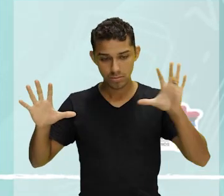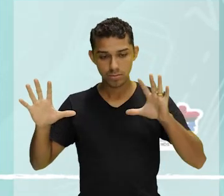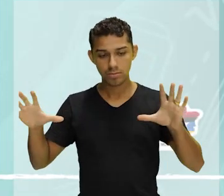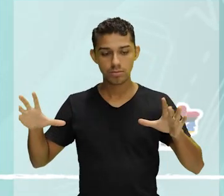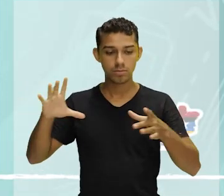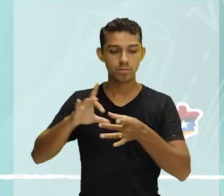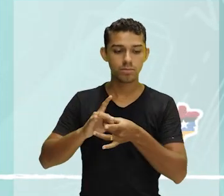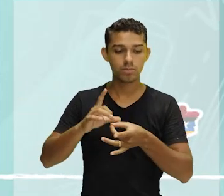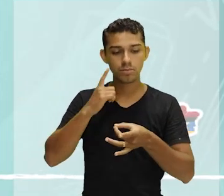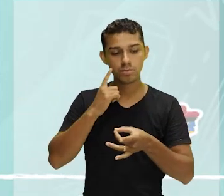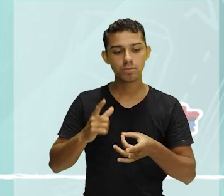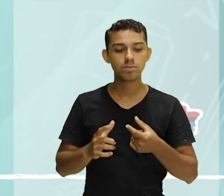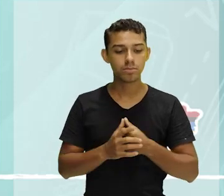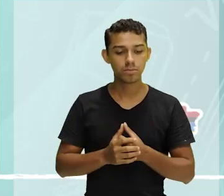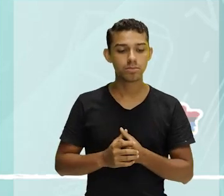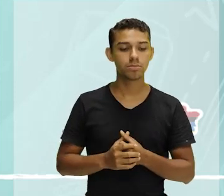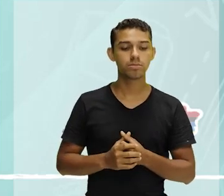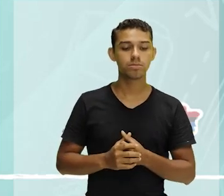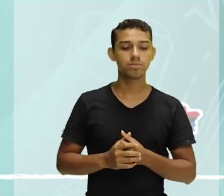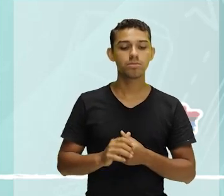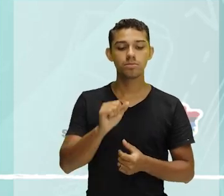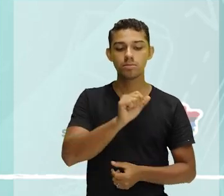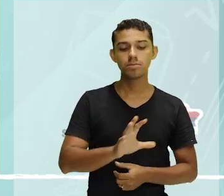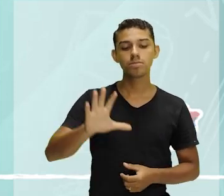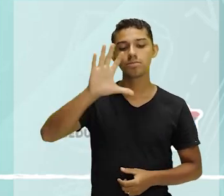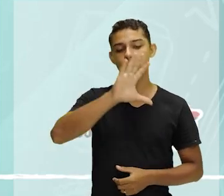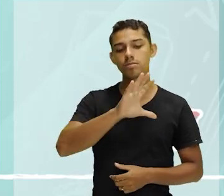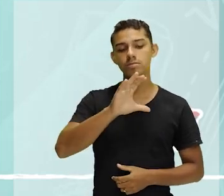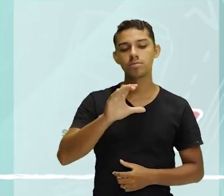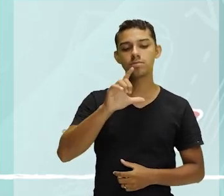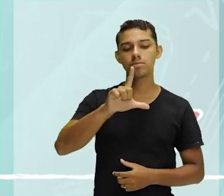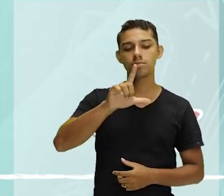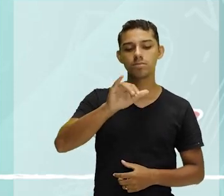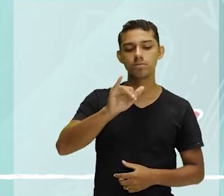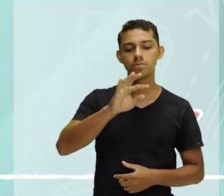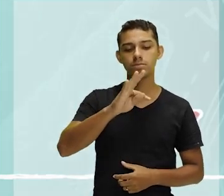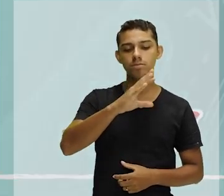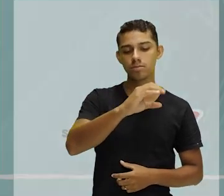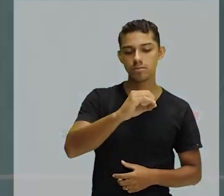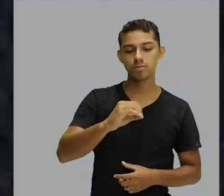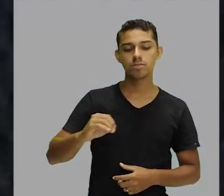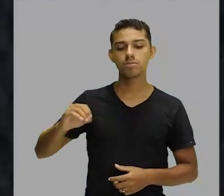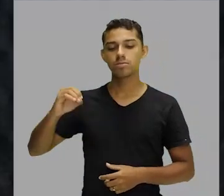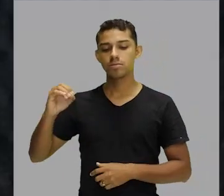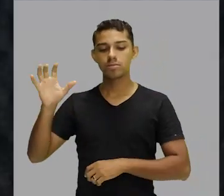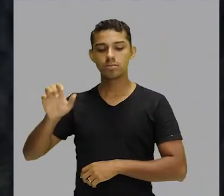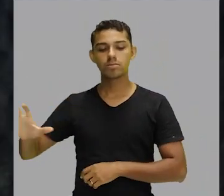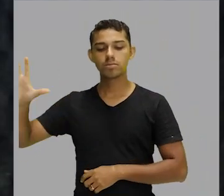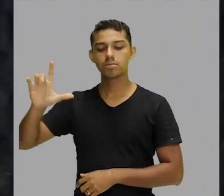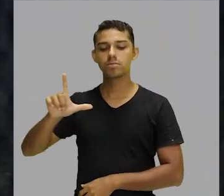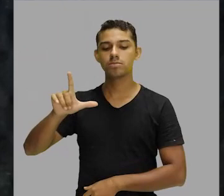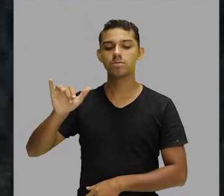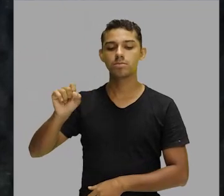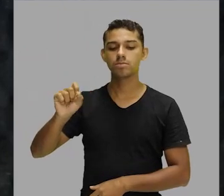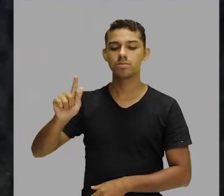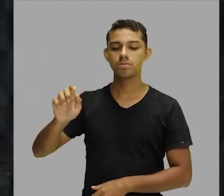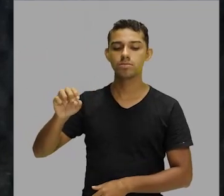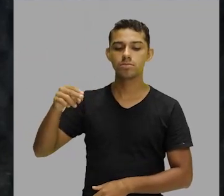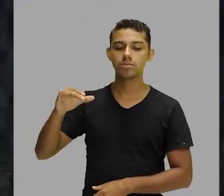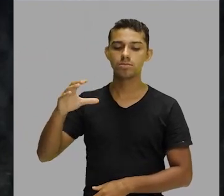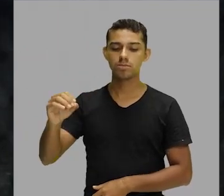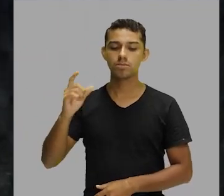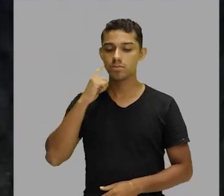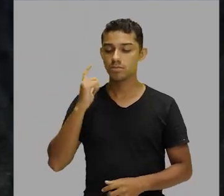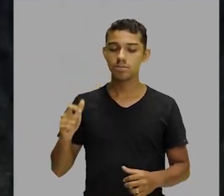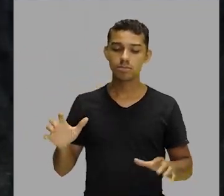ciclo lítico quanto o ciclo lisogênico, pessoal, eles podem aqui constantemente entrar do ciclo lítico